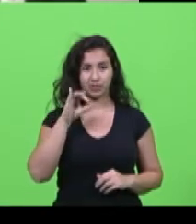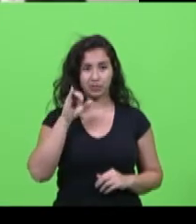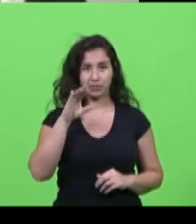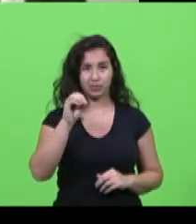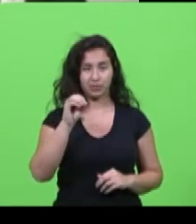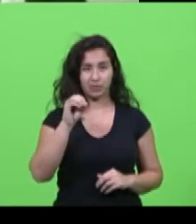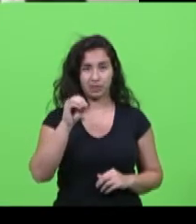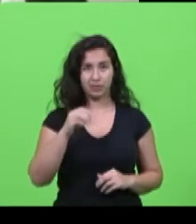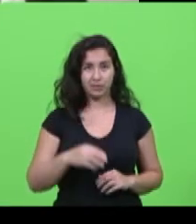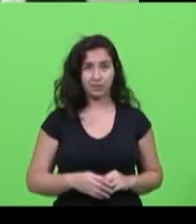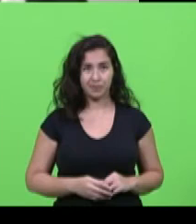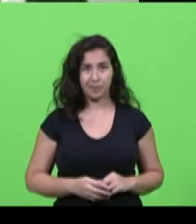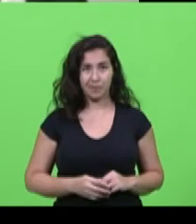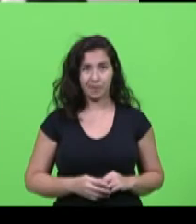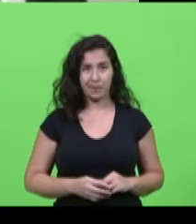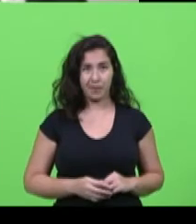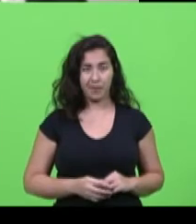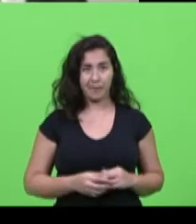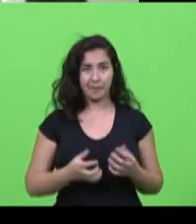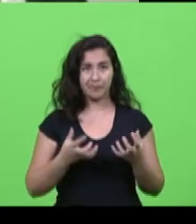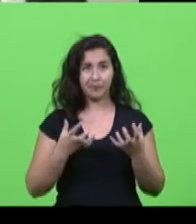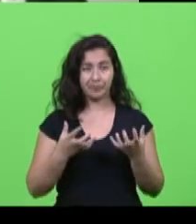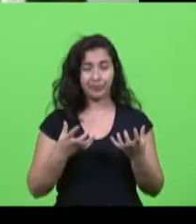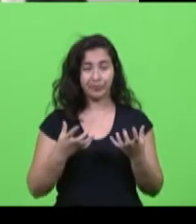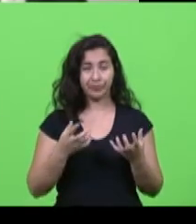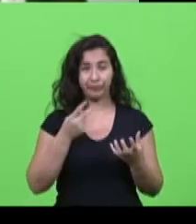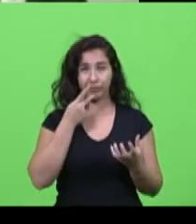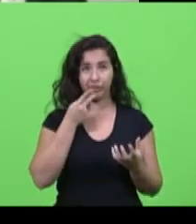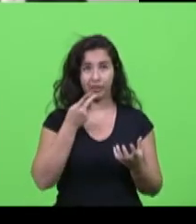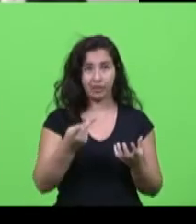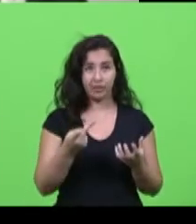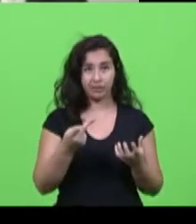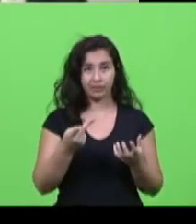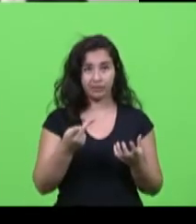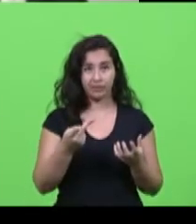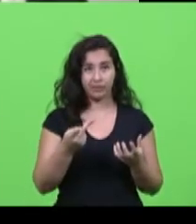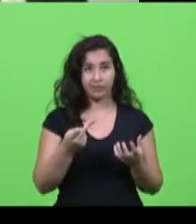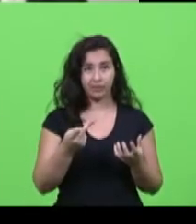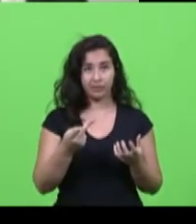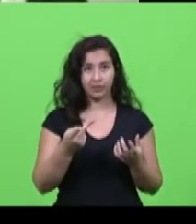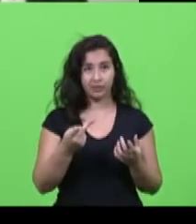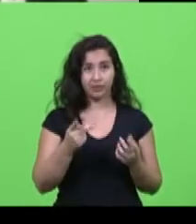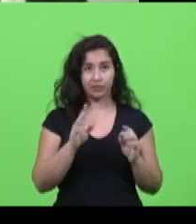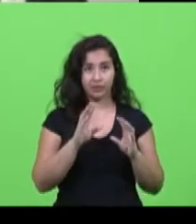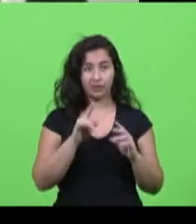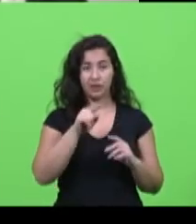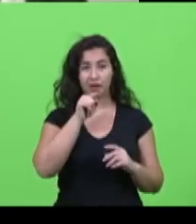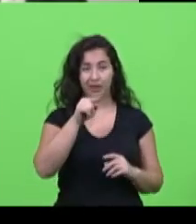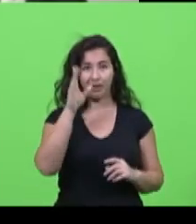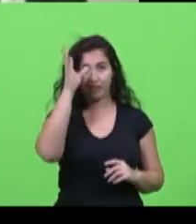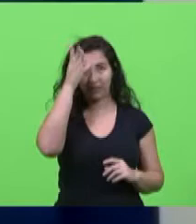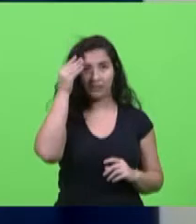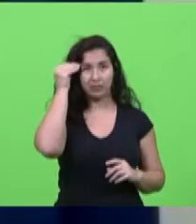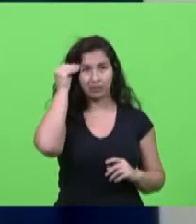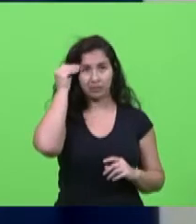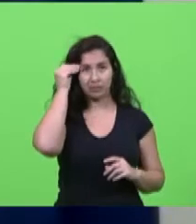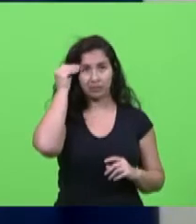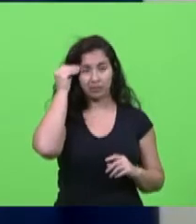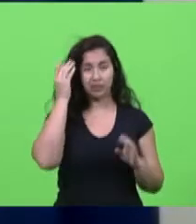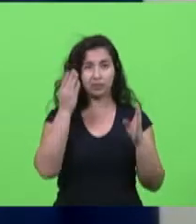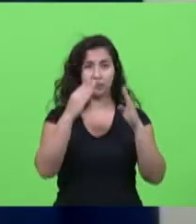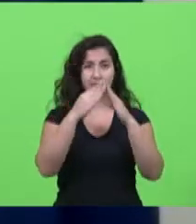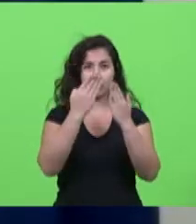ordem. Eu quero seguir também a mesma linha de raciocínio do deputado da Luciane, uma vez que a